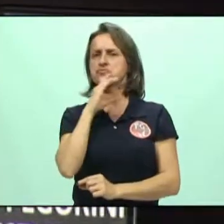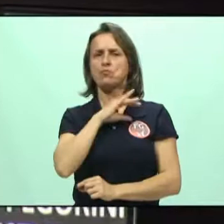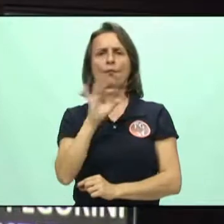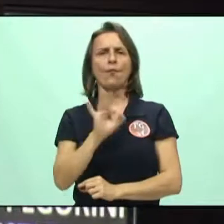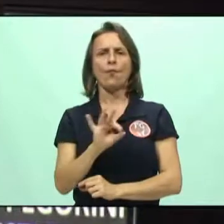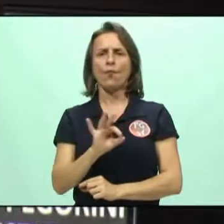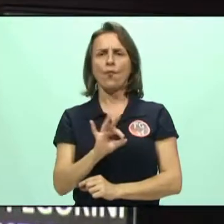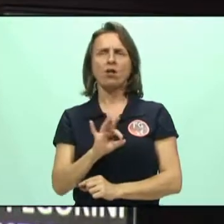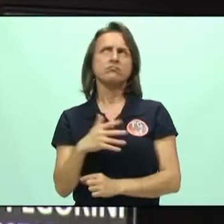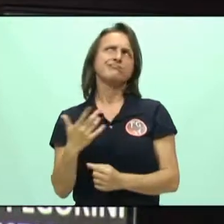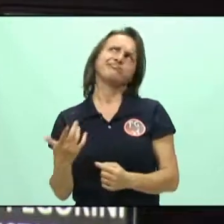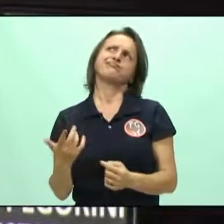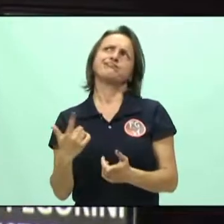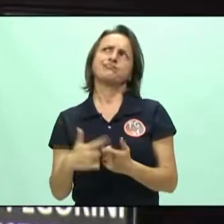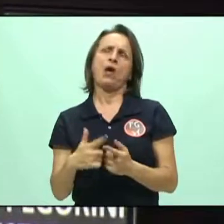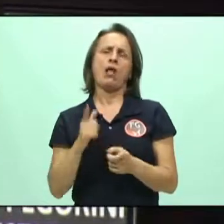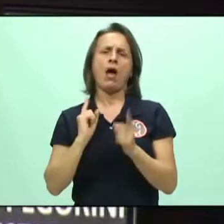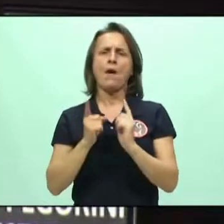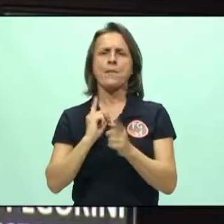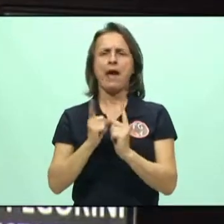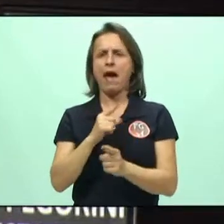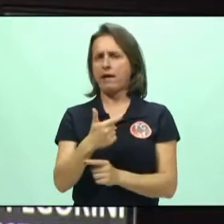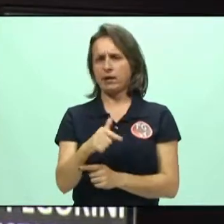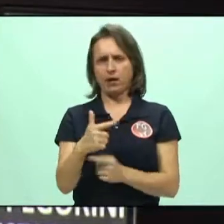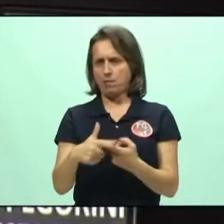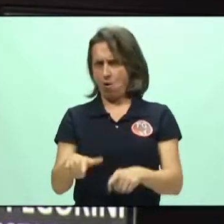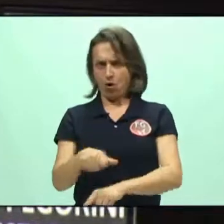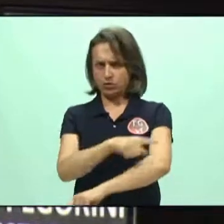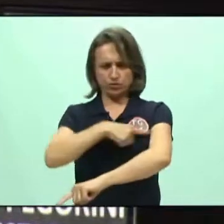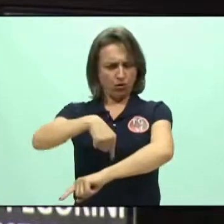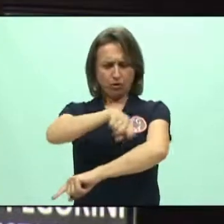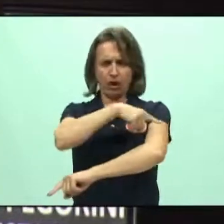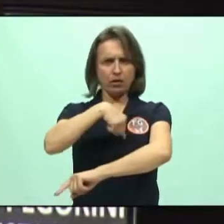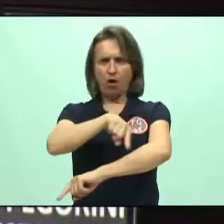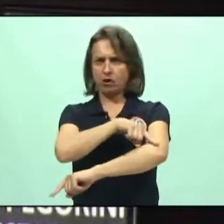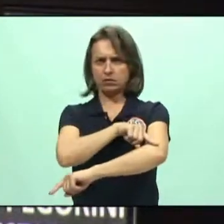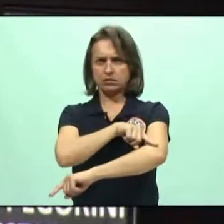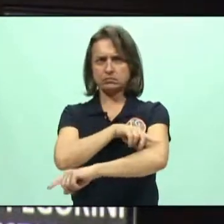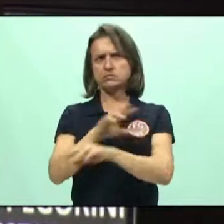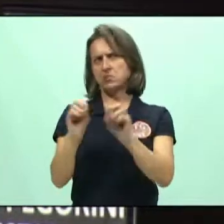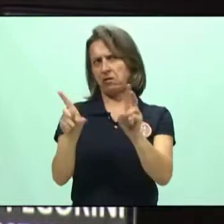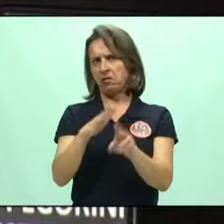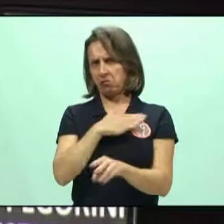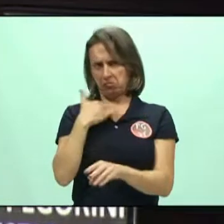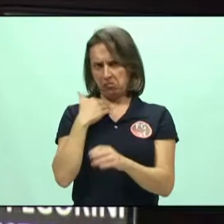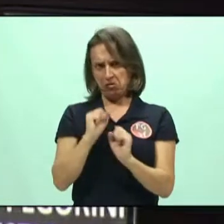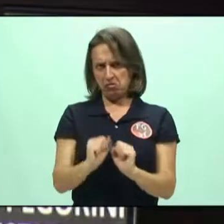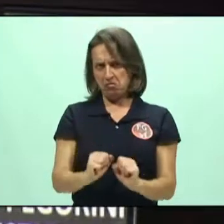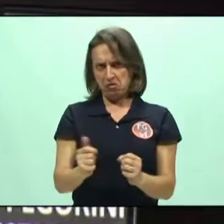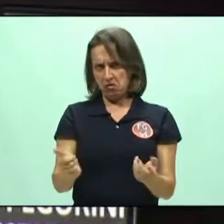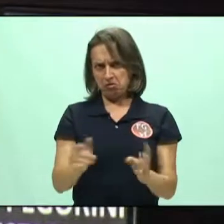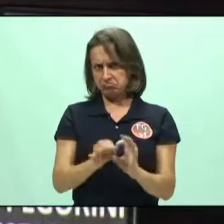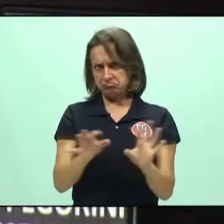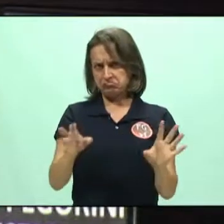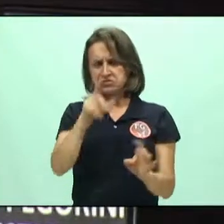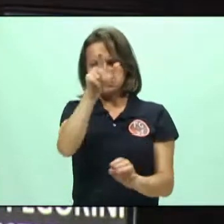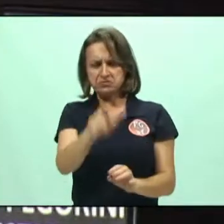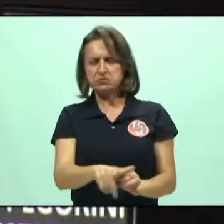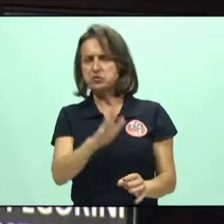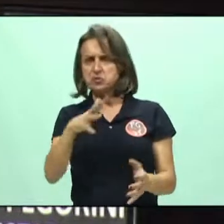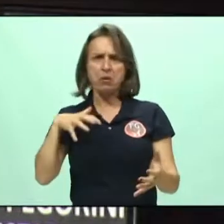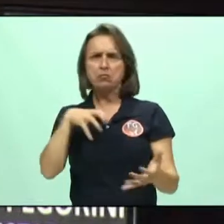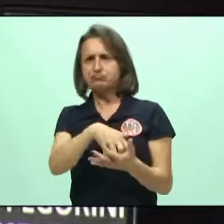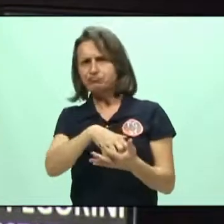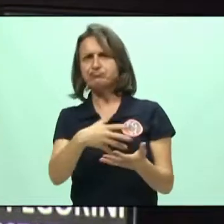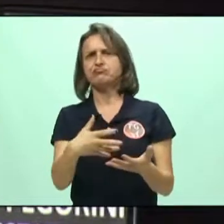não pode ter uma rotatória morrer pode então morre pode que é várias pessoas que já que sofreram acidentes